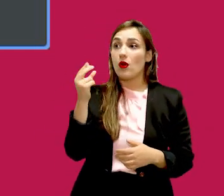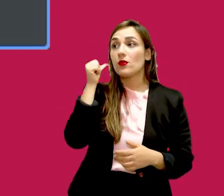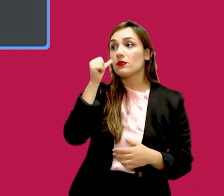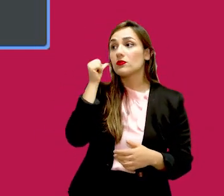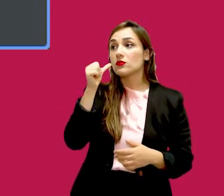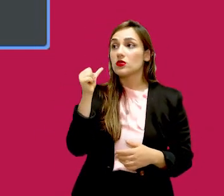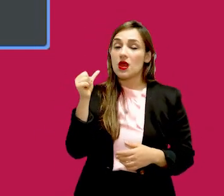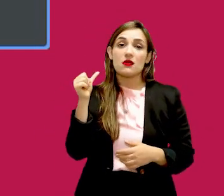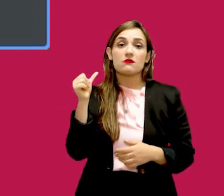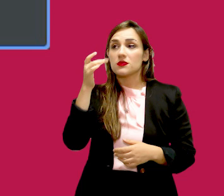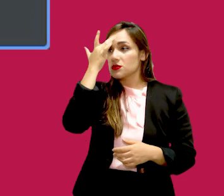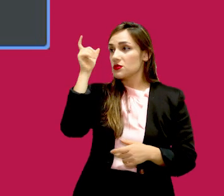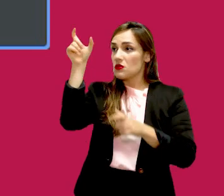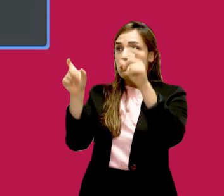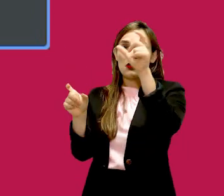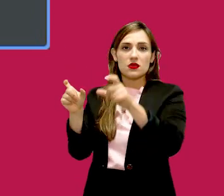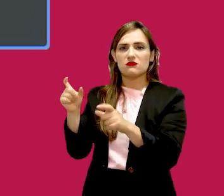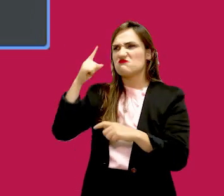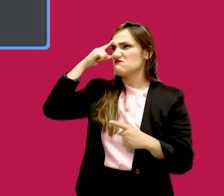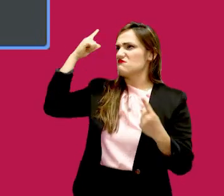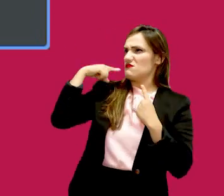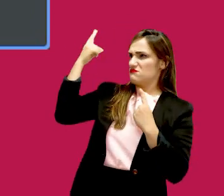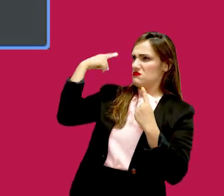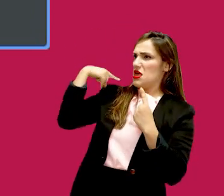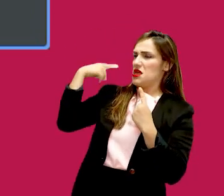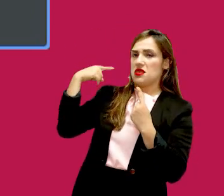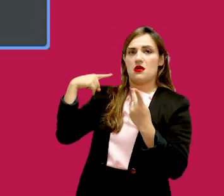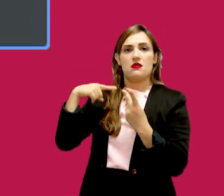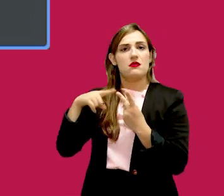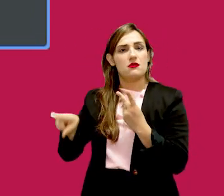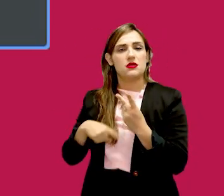pessoa que controla, que